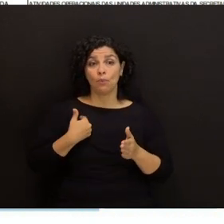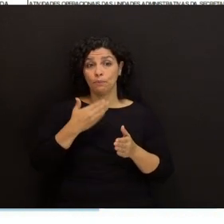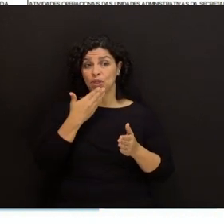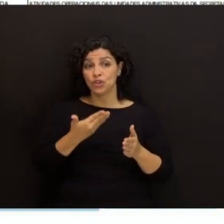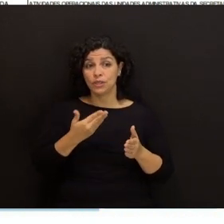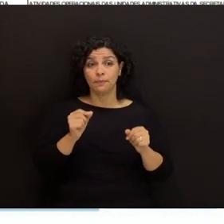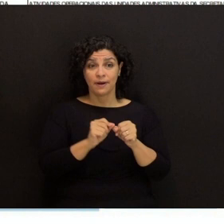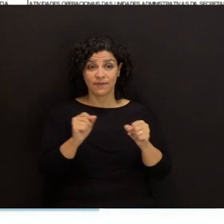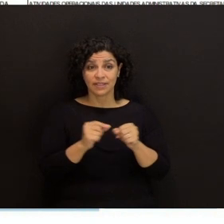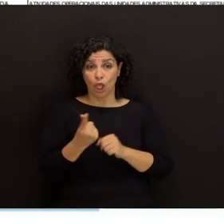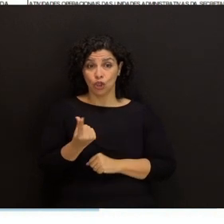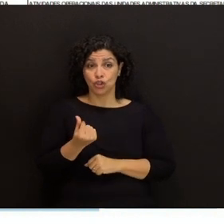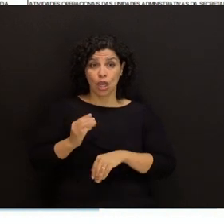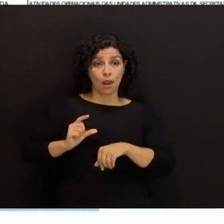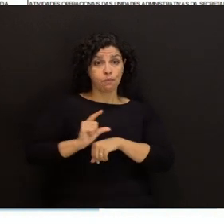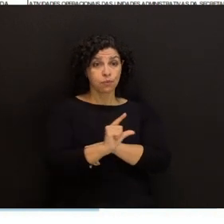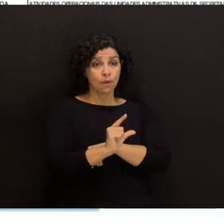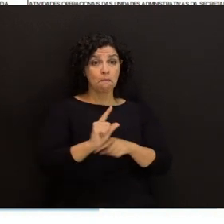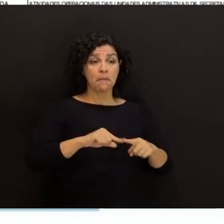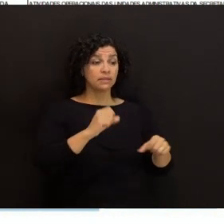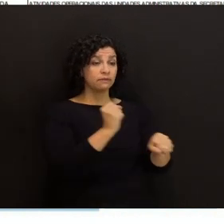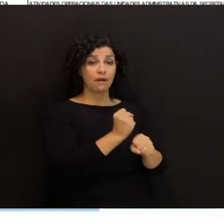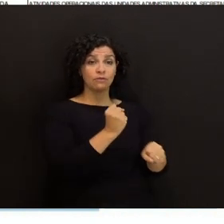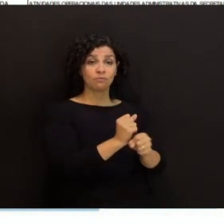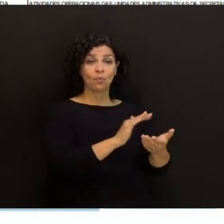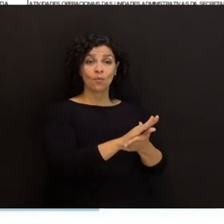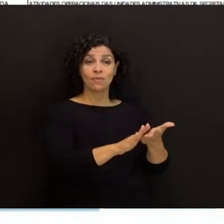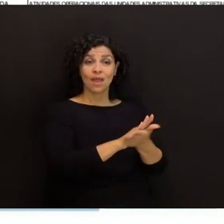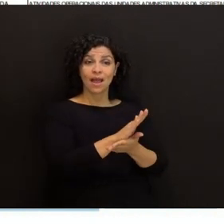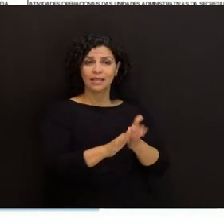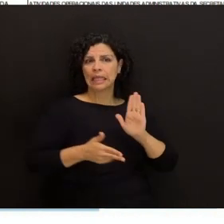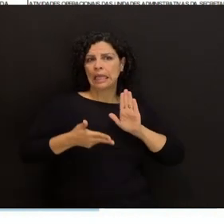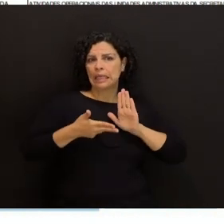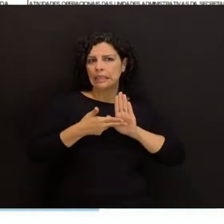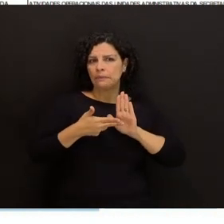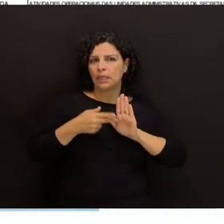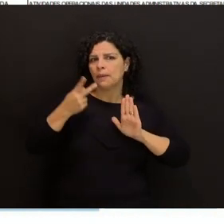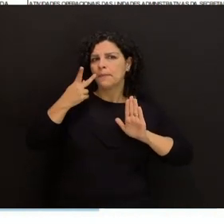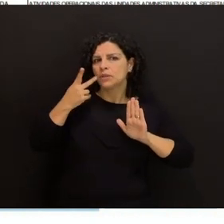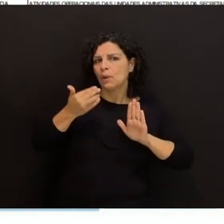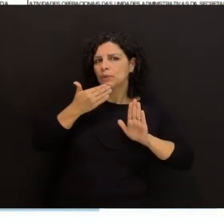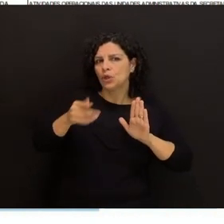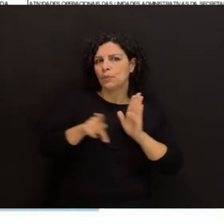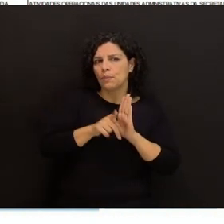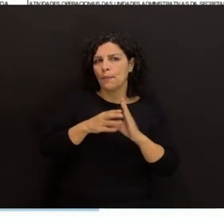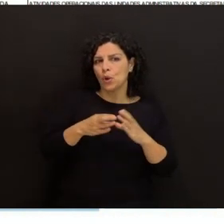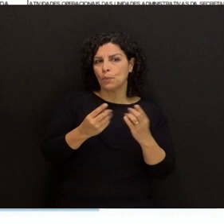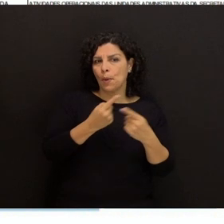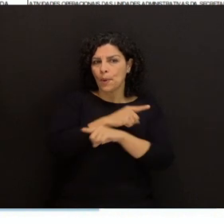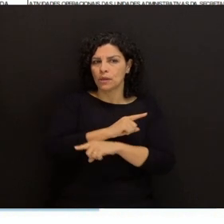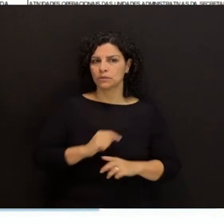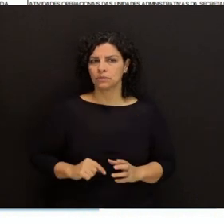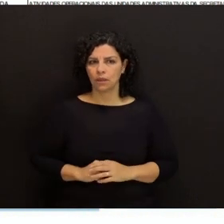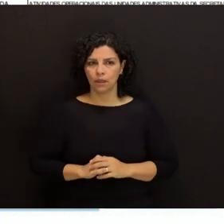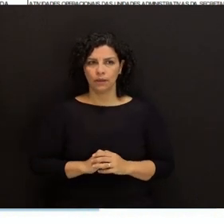e isso pessoal não é emenda porque o vereador José por ser bom se tornou oposição